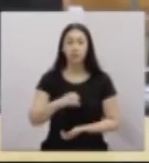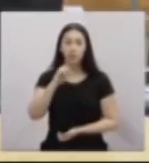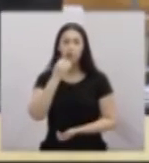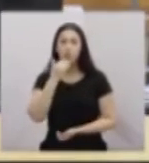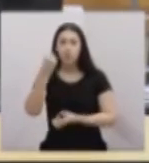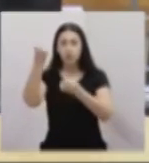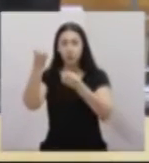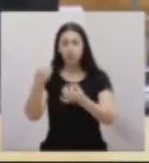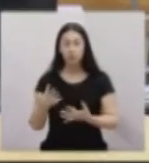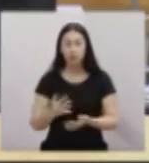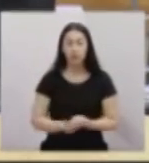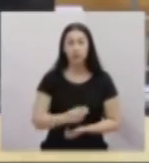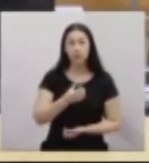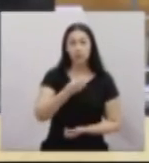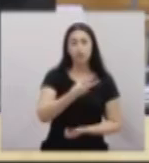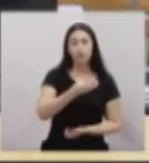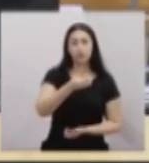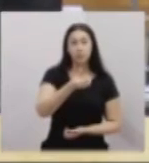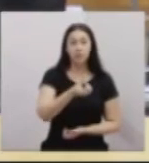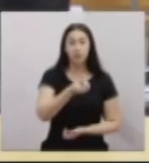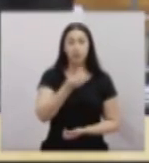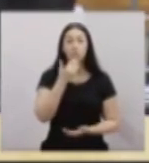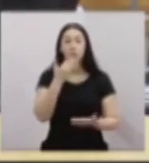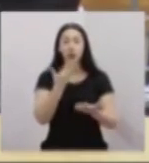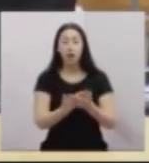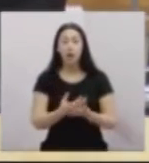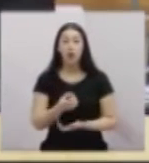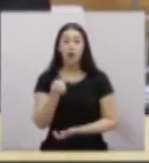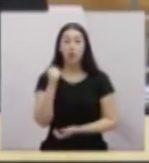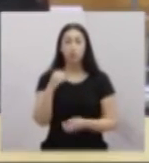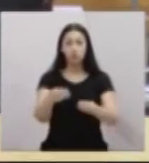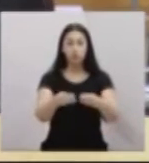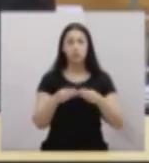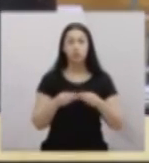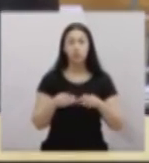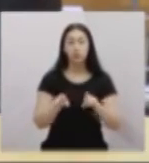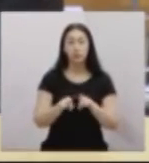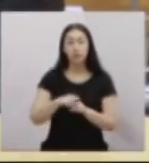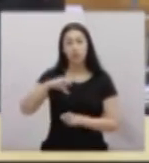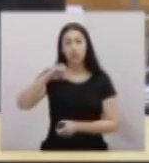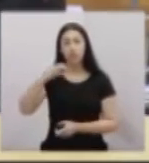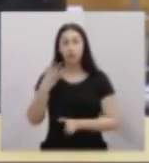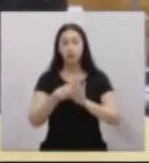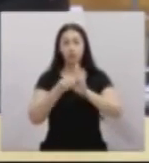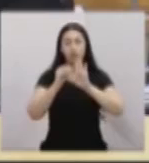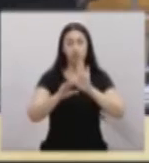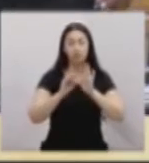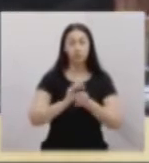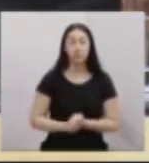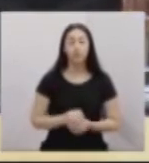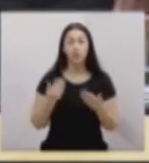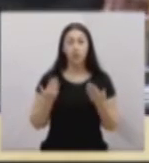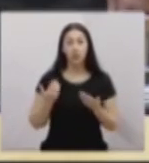de informações, 26 requerimentos, 8 moções e 94 indicações. Agora,